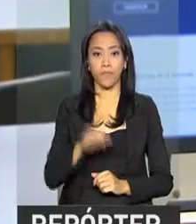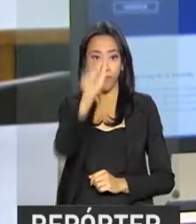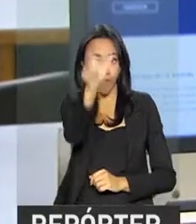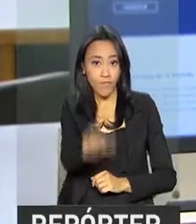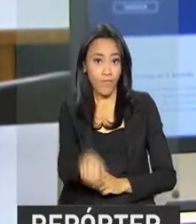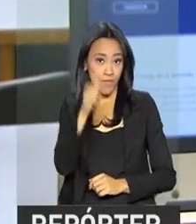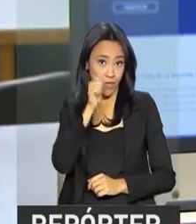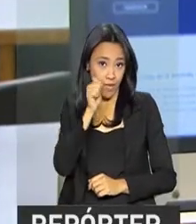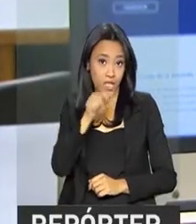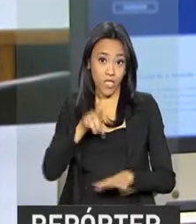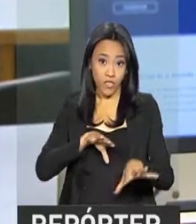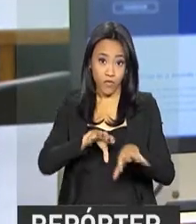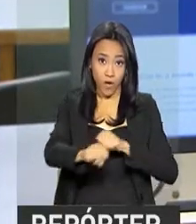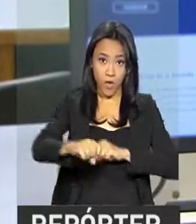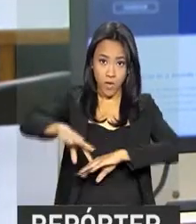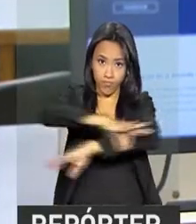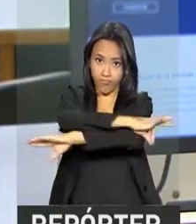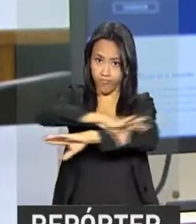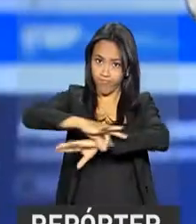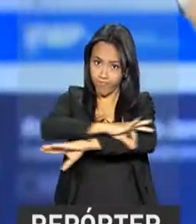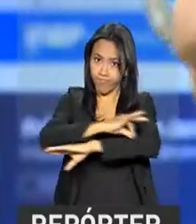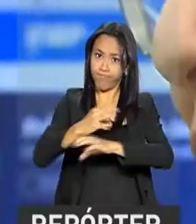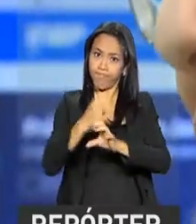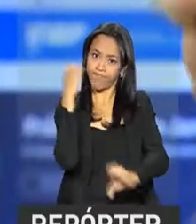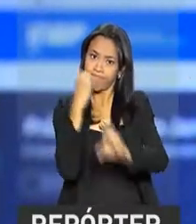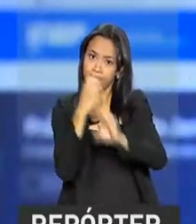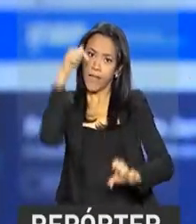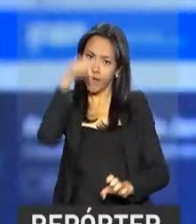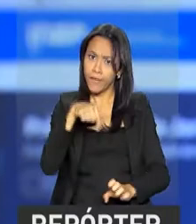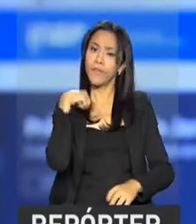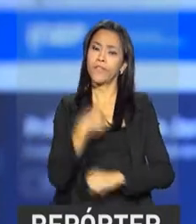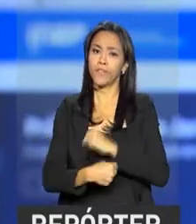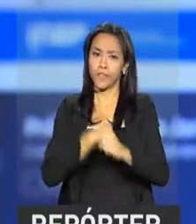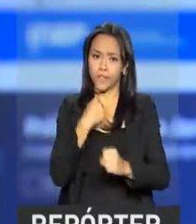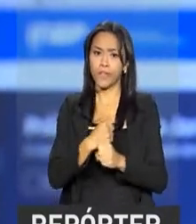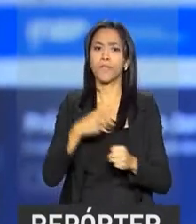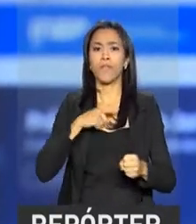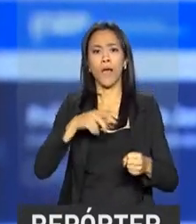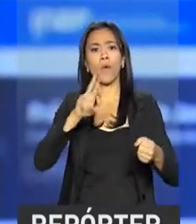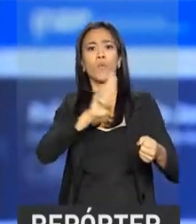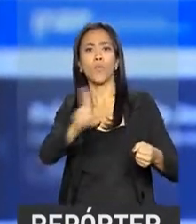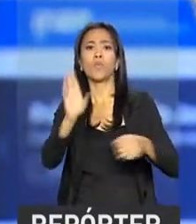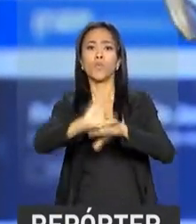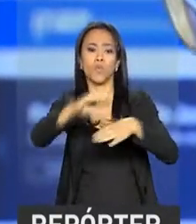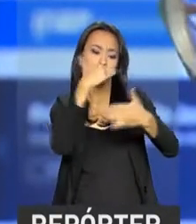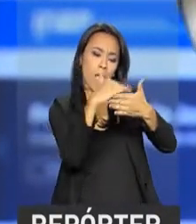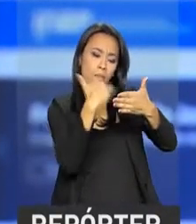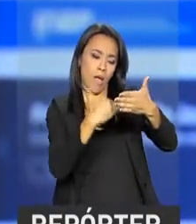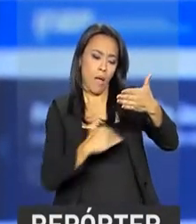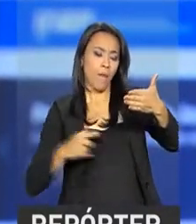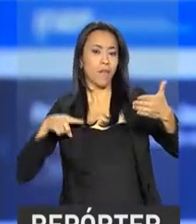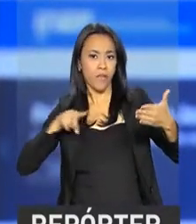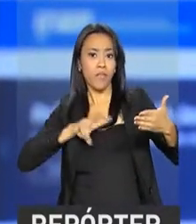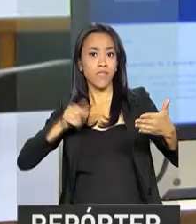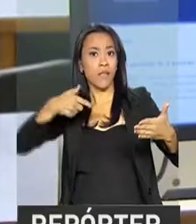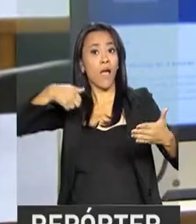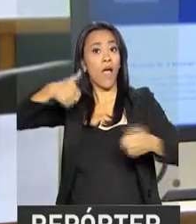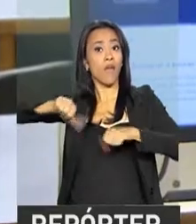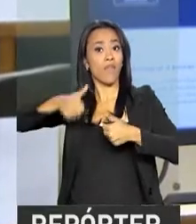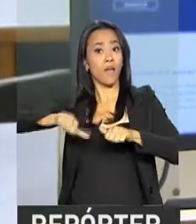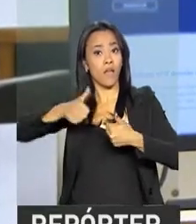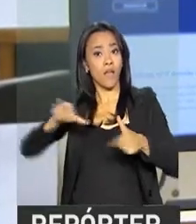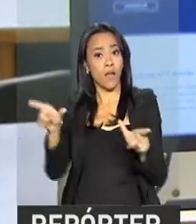Natália se forma em engenharia civil neste ano. O curso que ela faz está na lista dos que vão ser avaliados pelo Exame Nacional